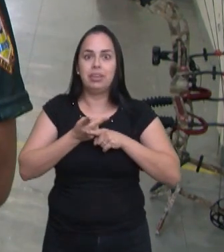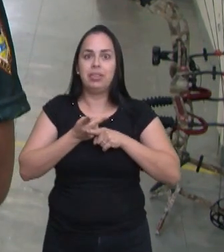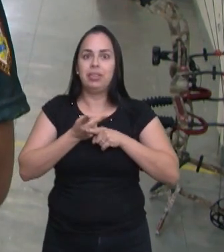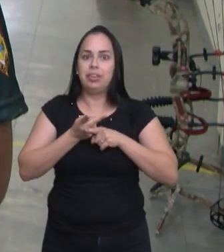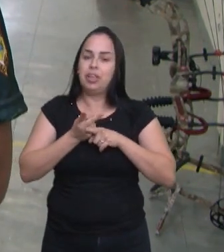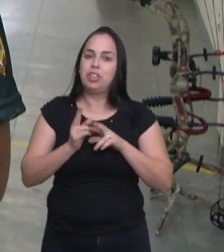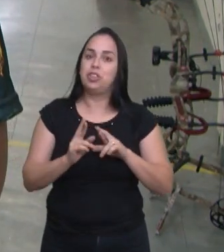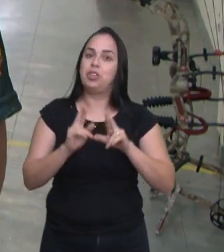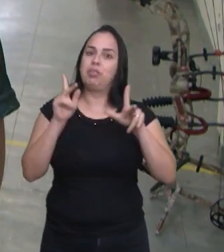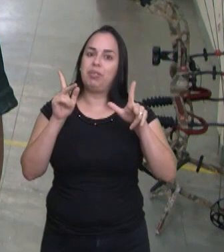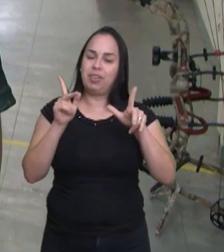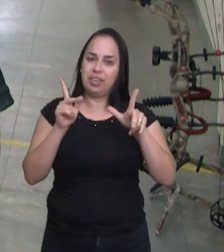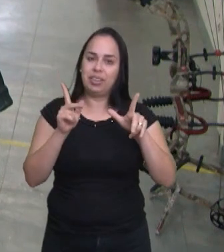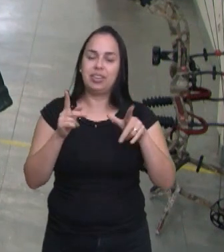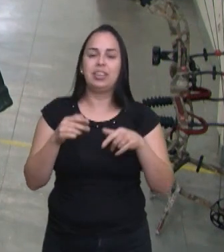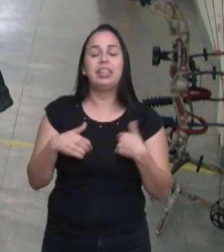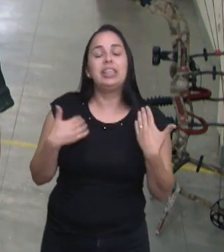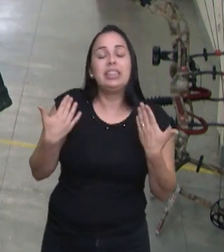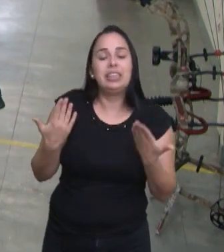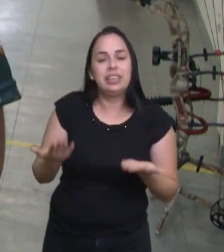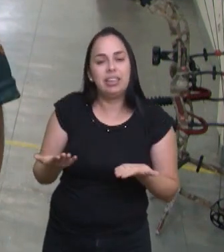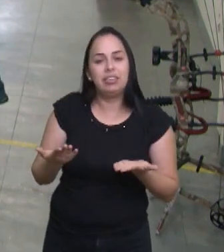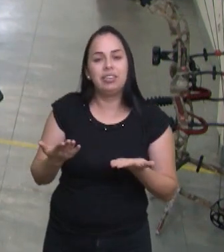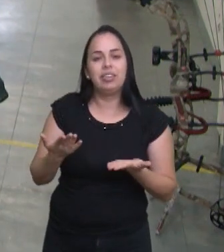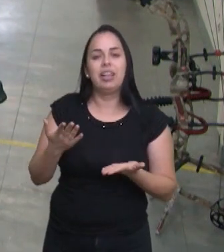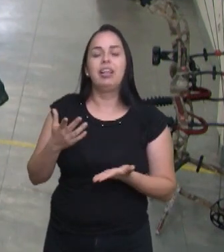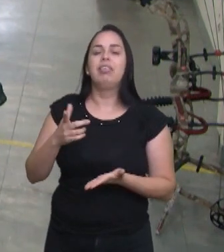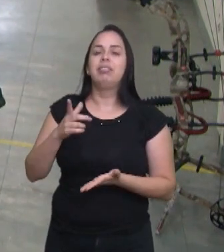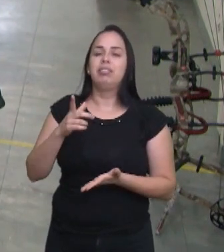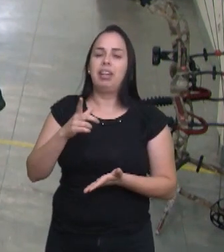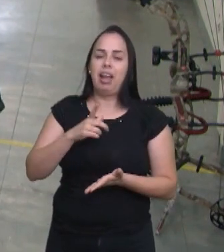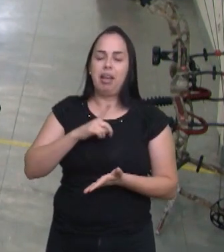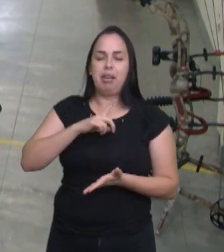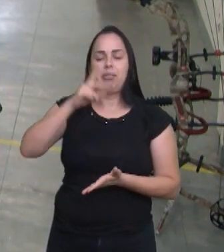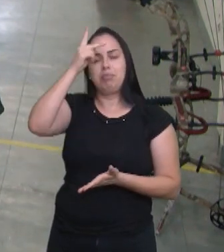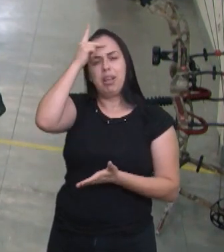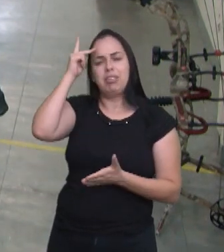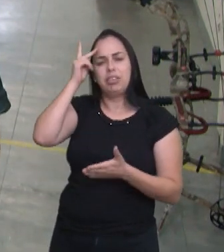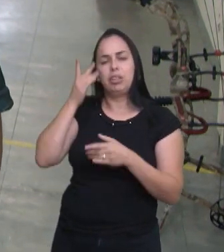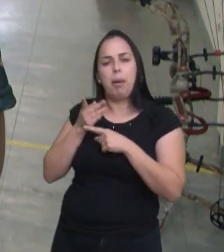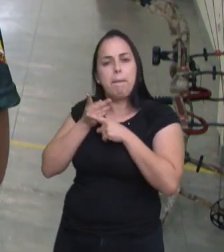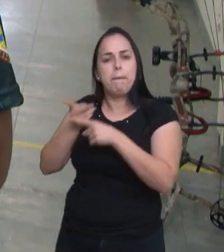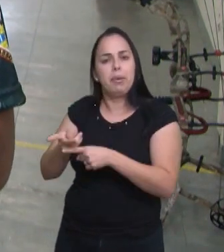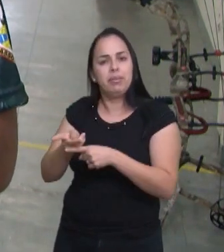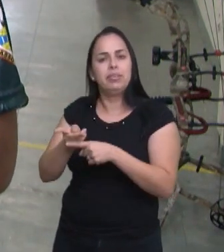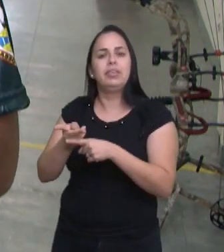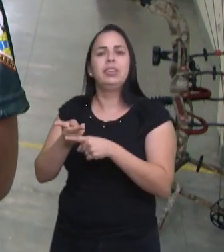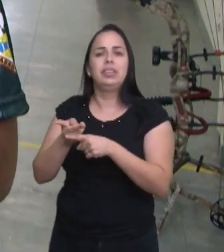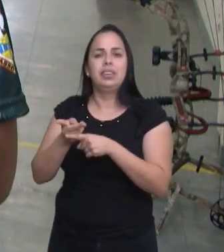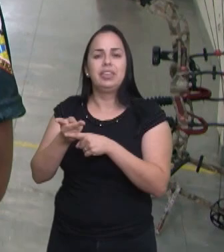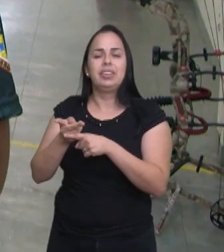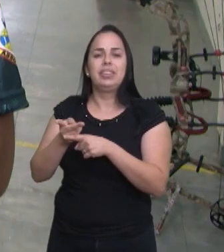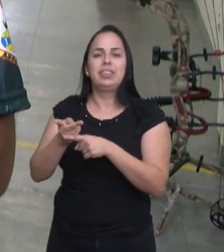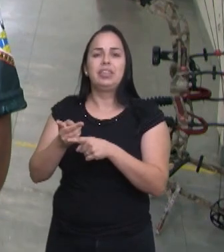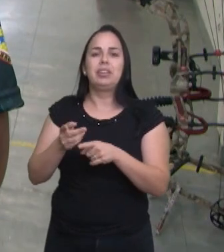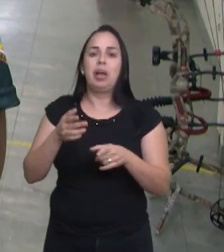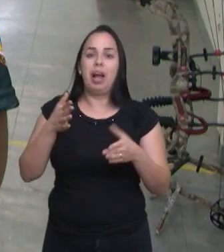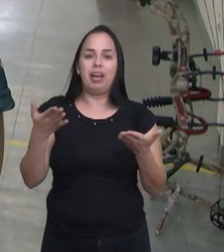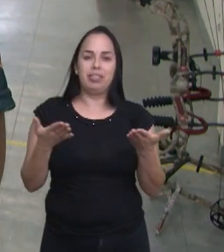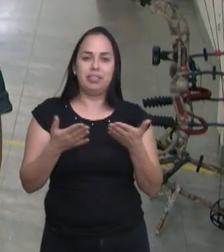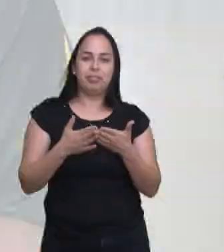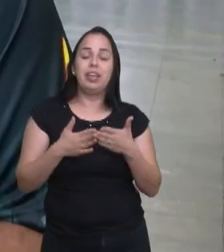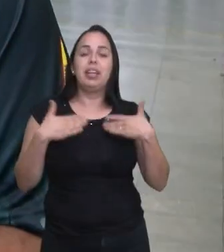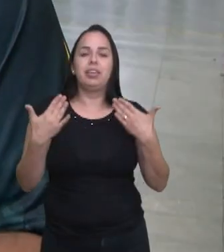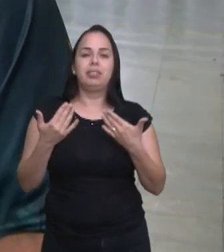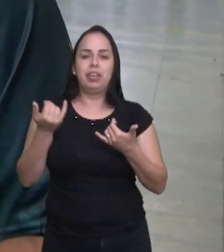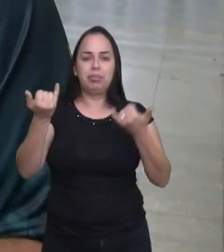atividade externa, né? E tem bastante gente que veio aqui nos procurar justamente no período de